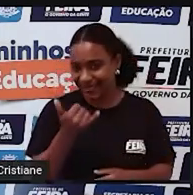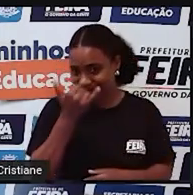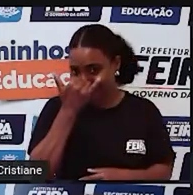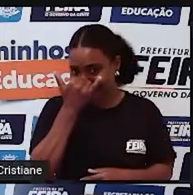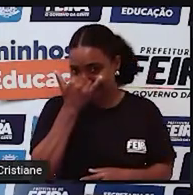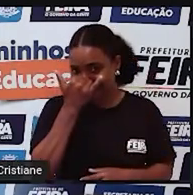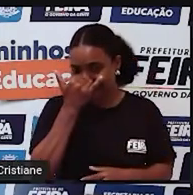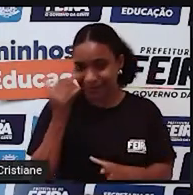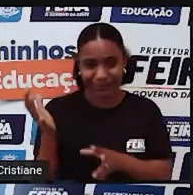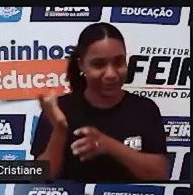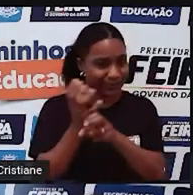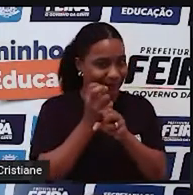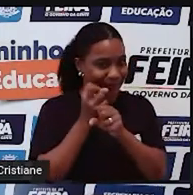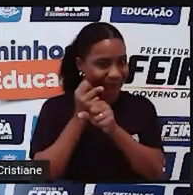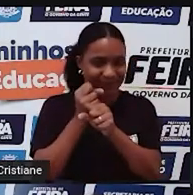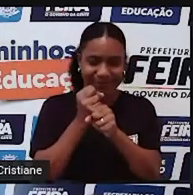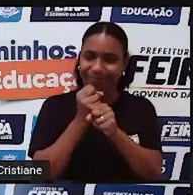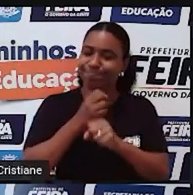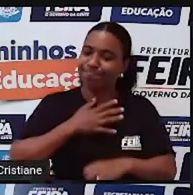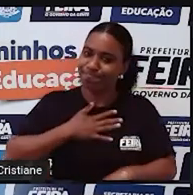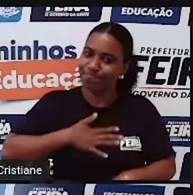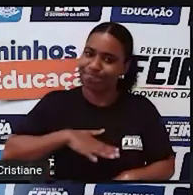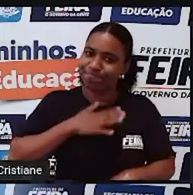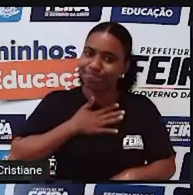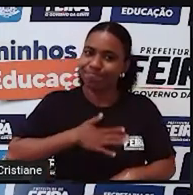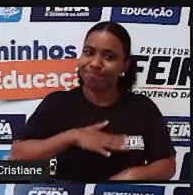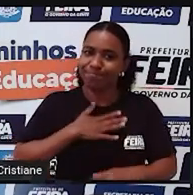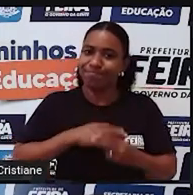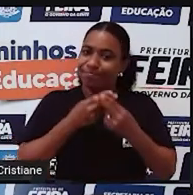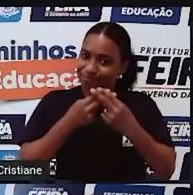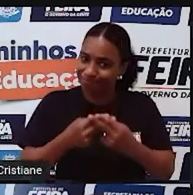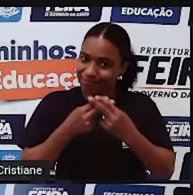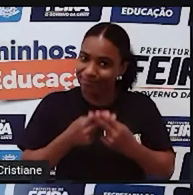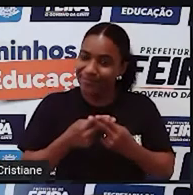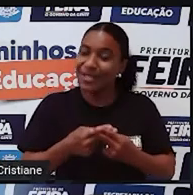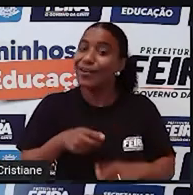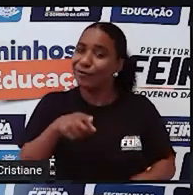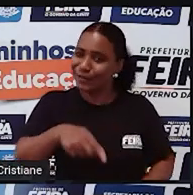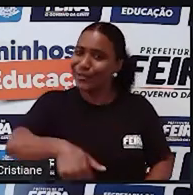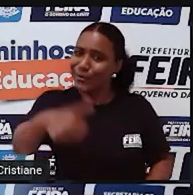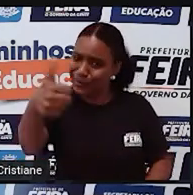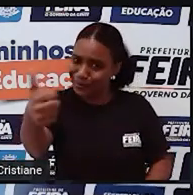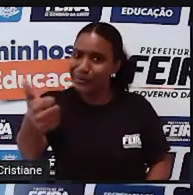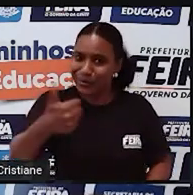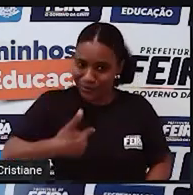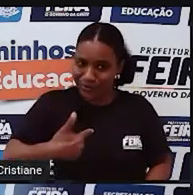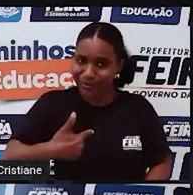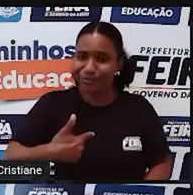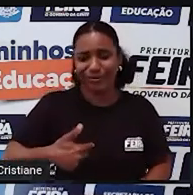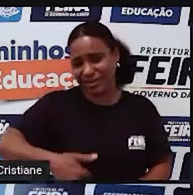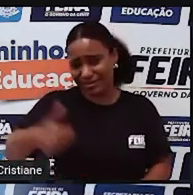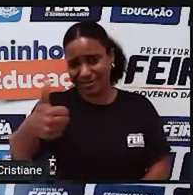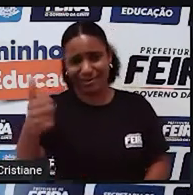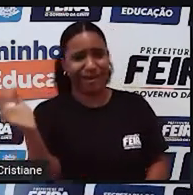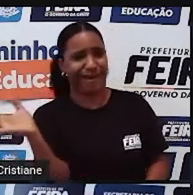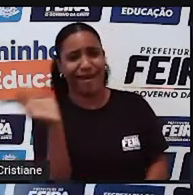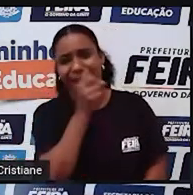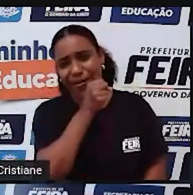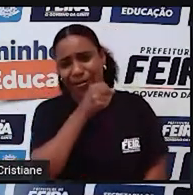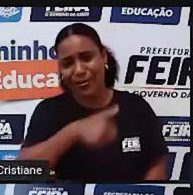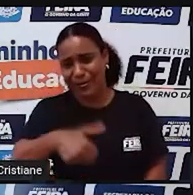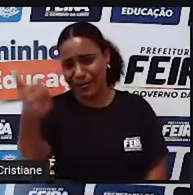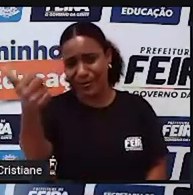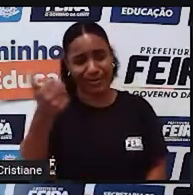Ô, paciência, né, gente? Eu sei que vocês vão se dar melhor do que eu nessa atividade, porque vocês são mais rápidos, né, no